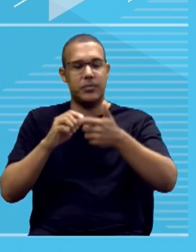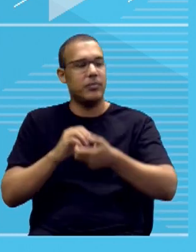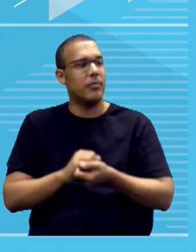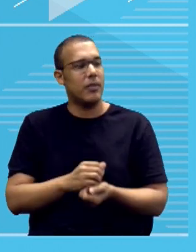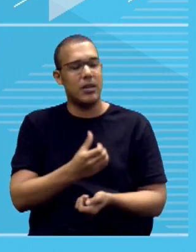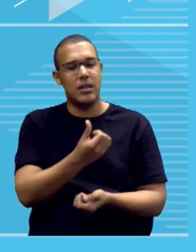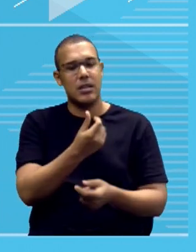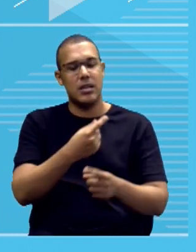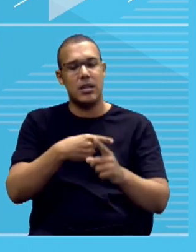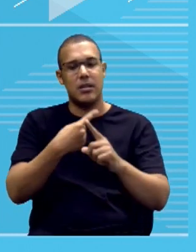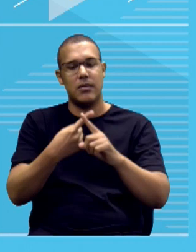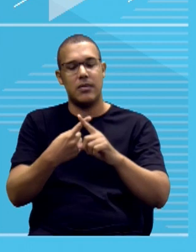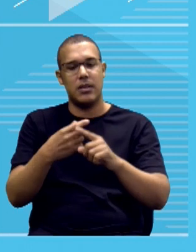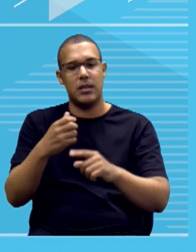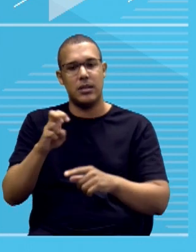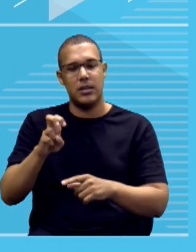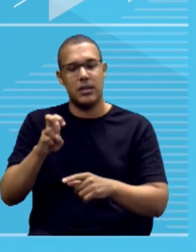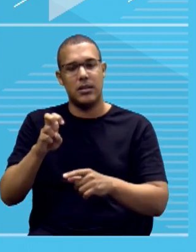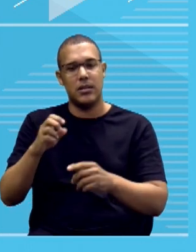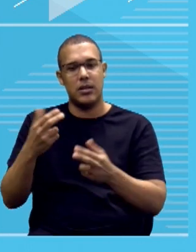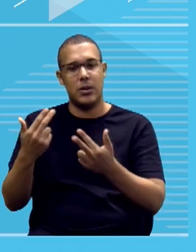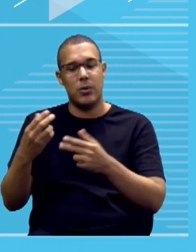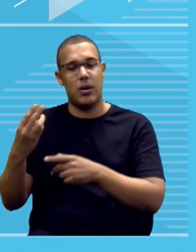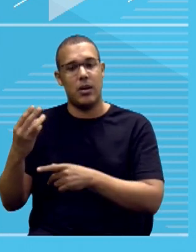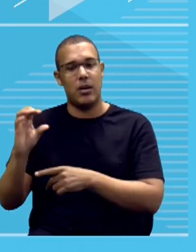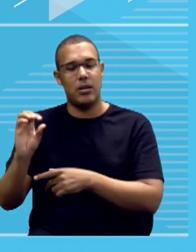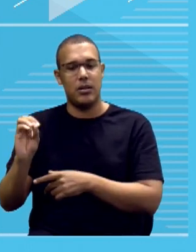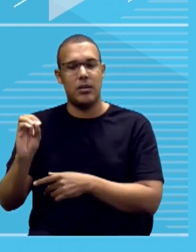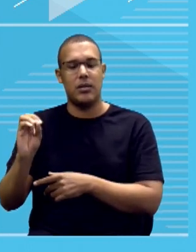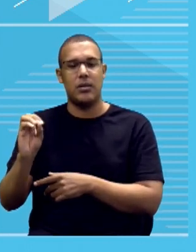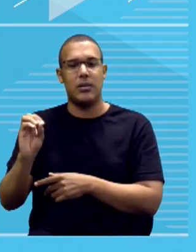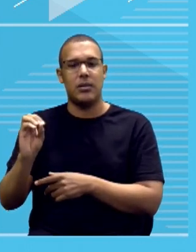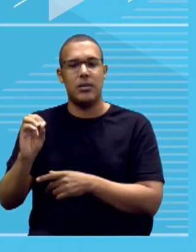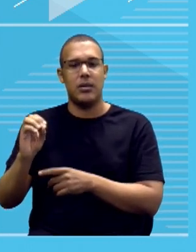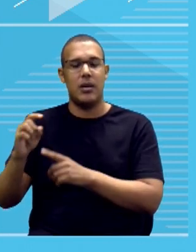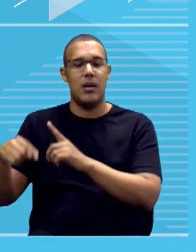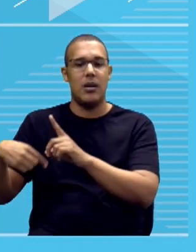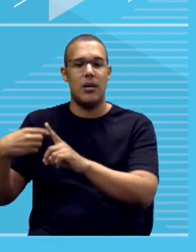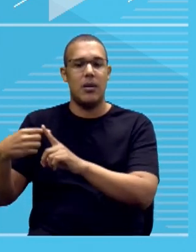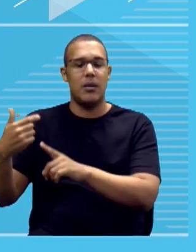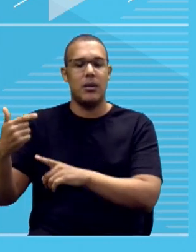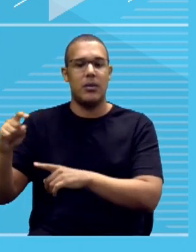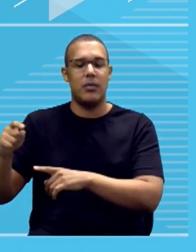dá quanto? 30. Mais 2,5